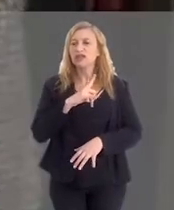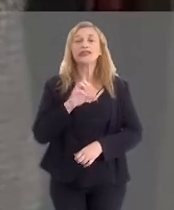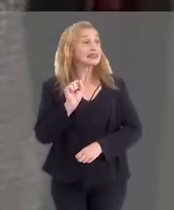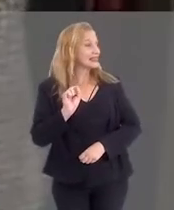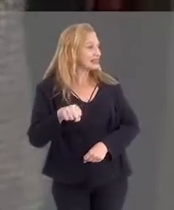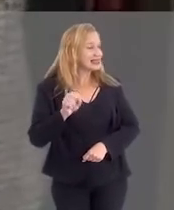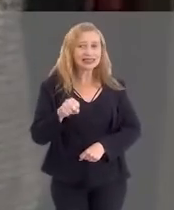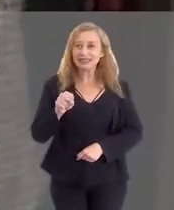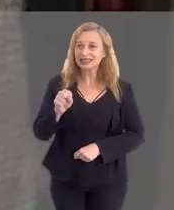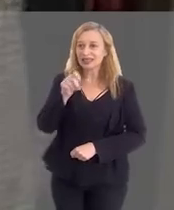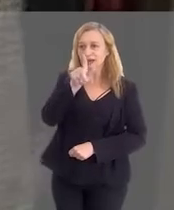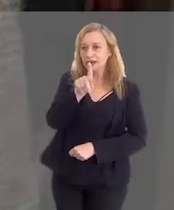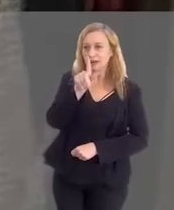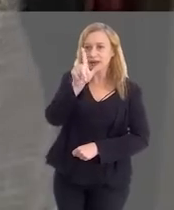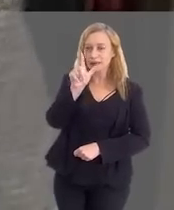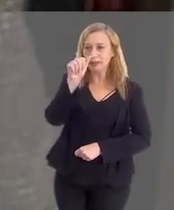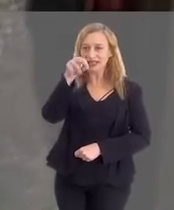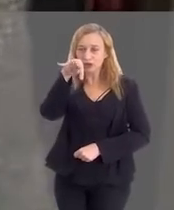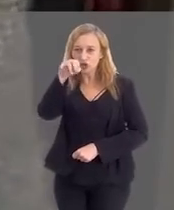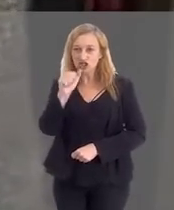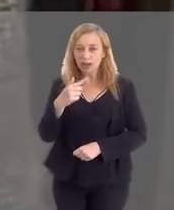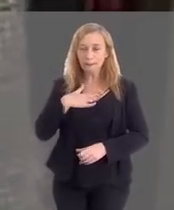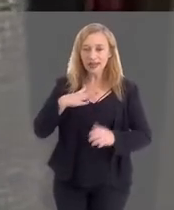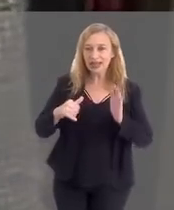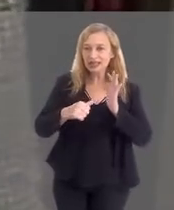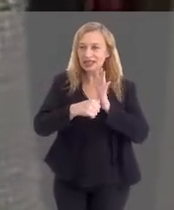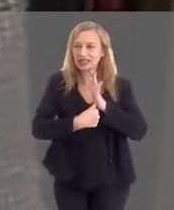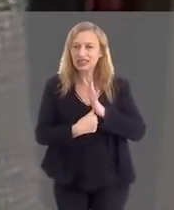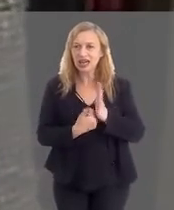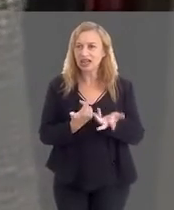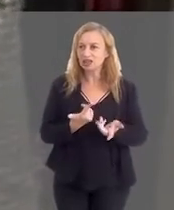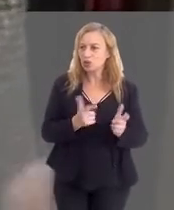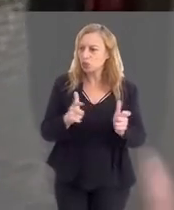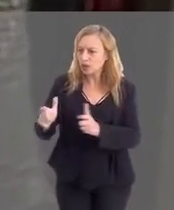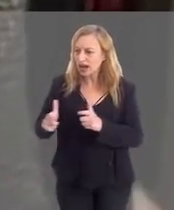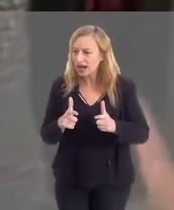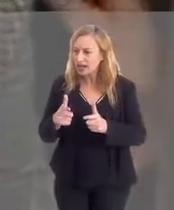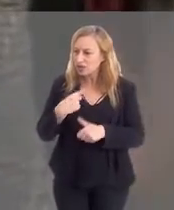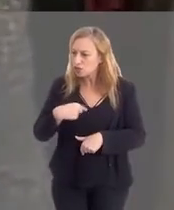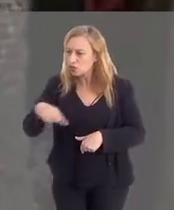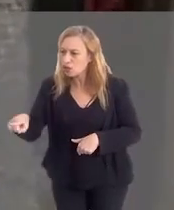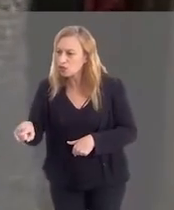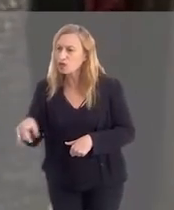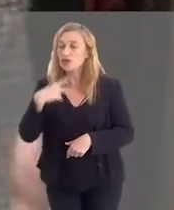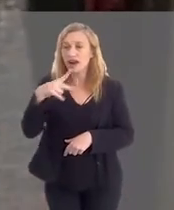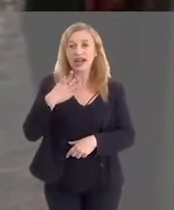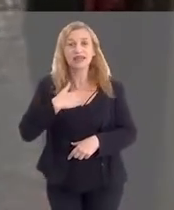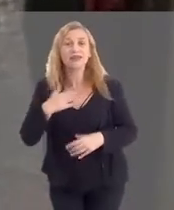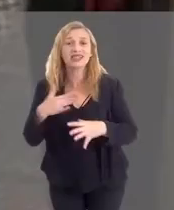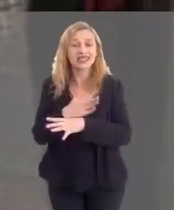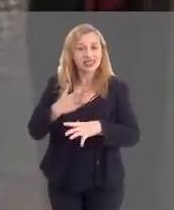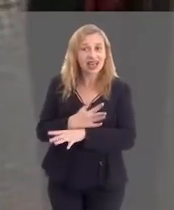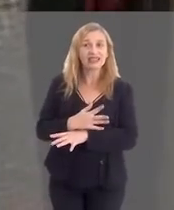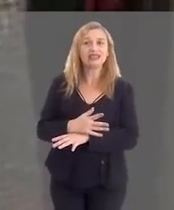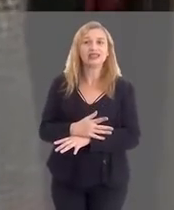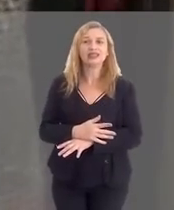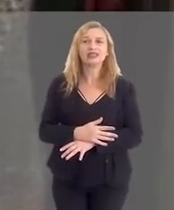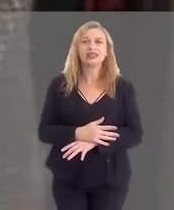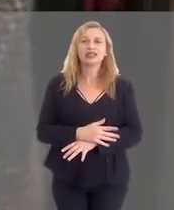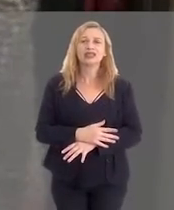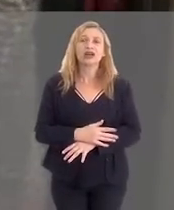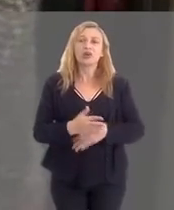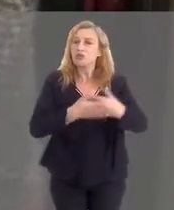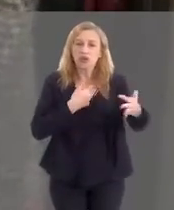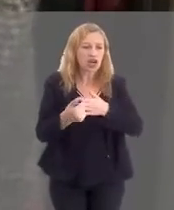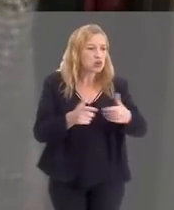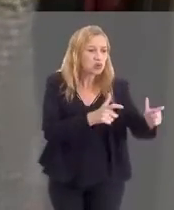né? Sim, o Planaltina é minha identidade e não tem lugar nenhum que eu vou falar e que eu não vou dizer que eu sou de